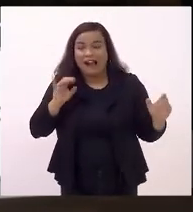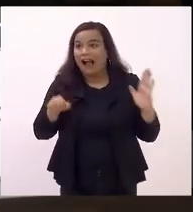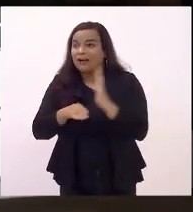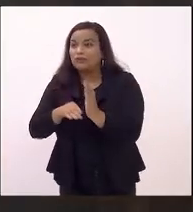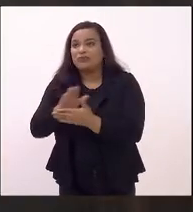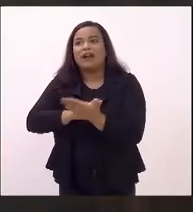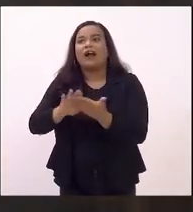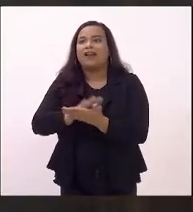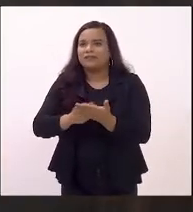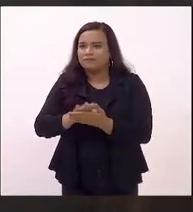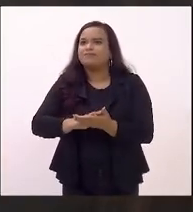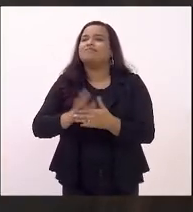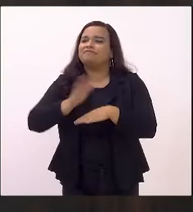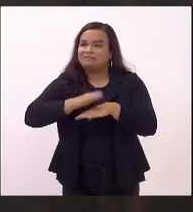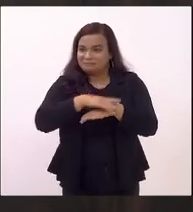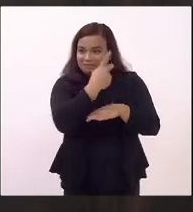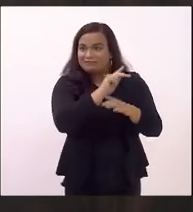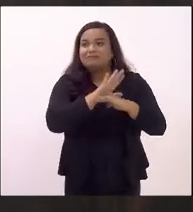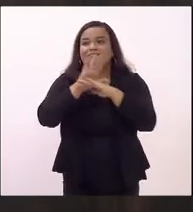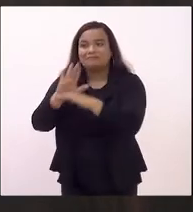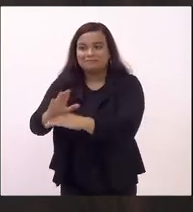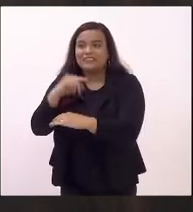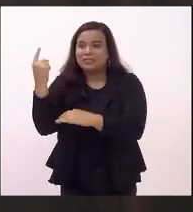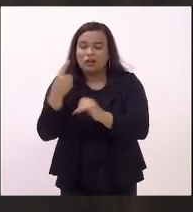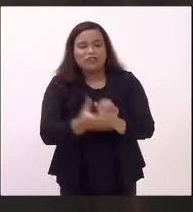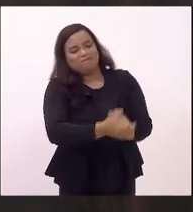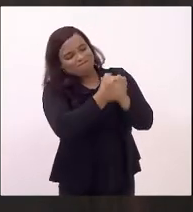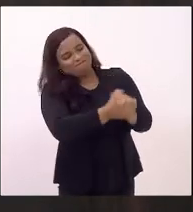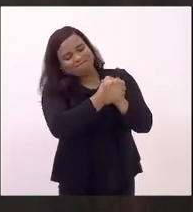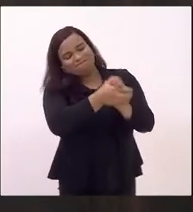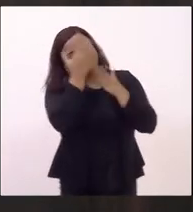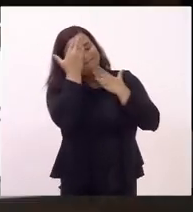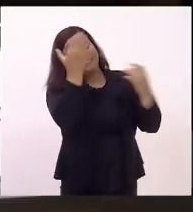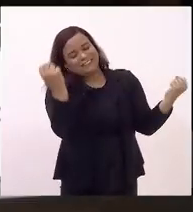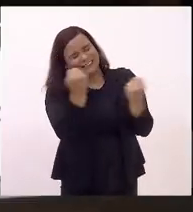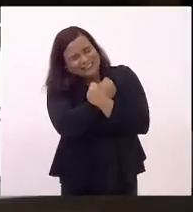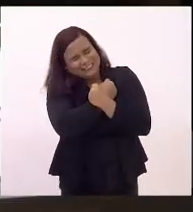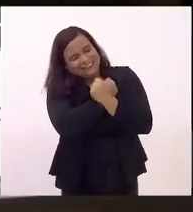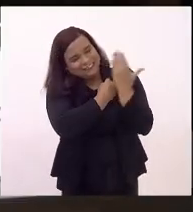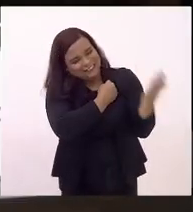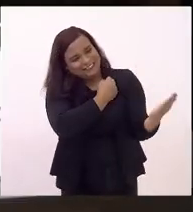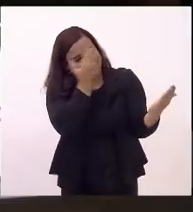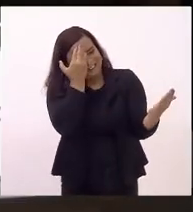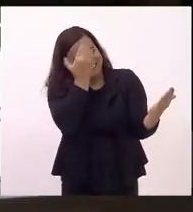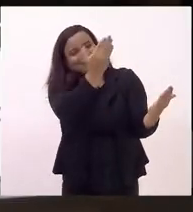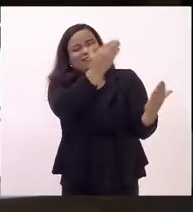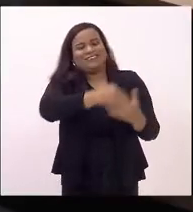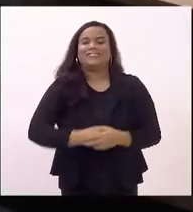nós saudamos e solidarizamos e abraçamos muito você. Muito obrigada.